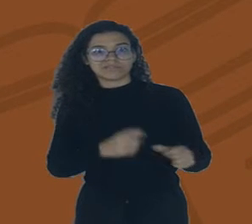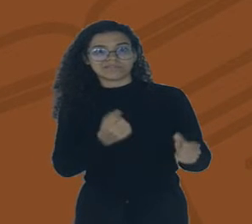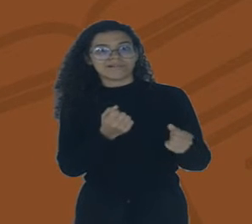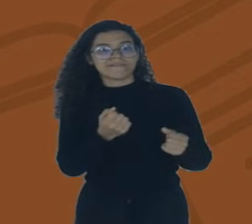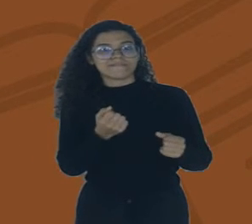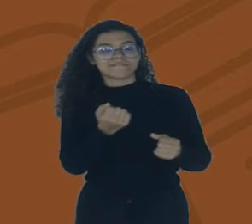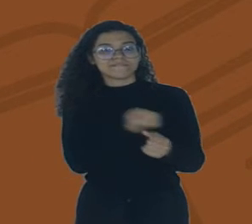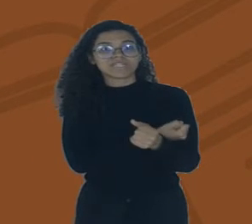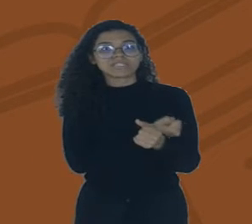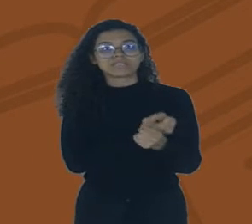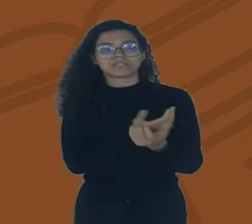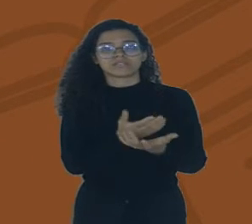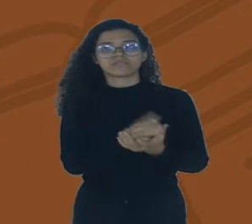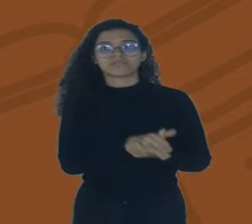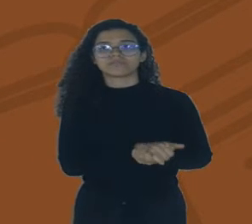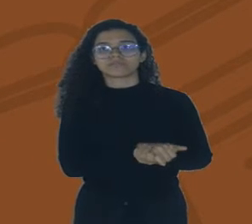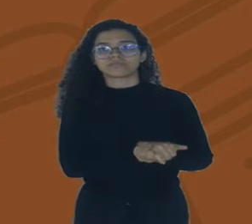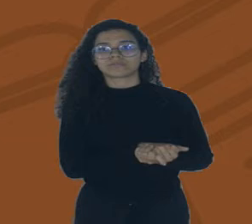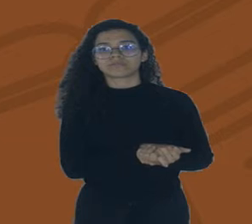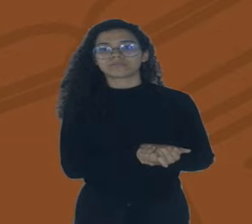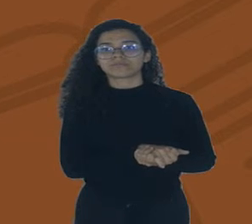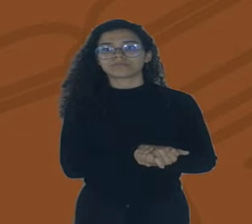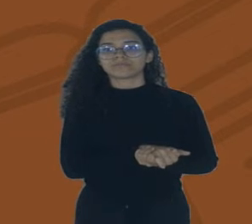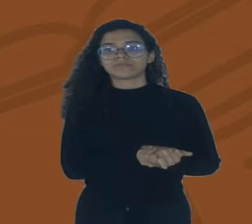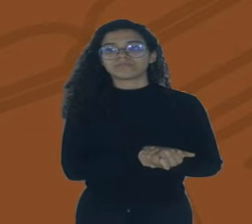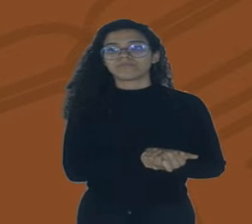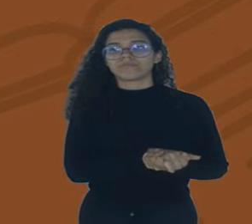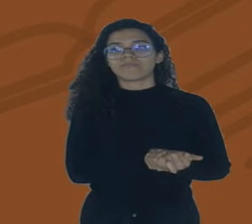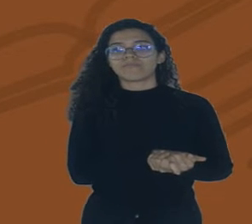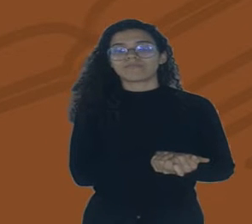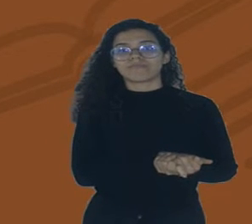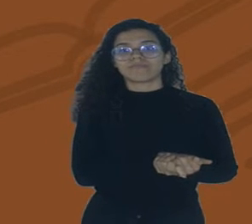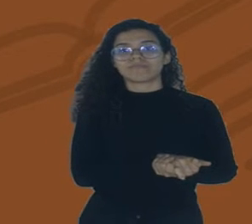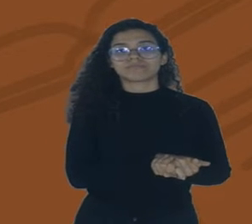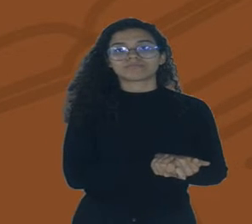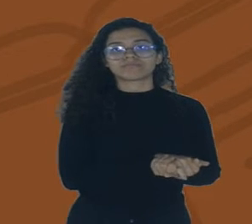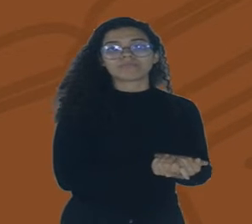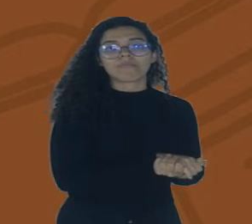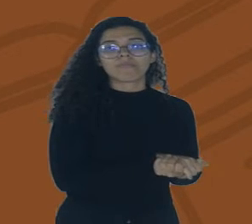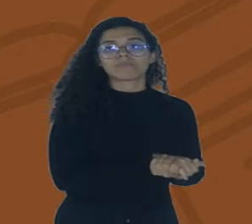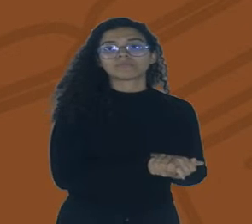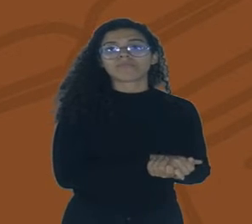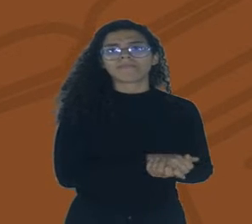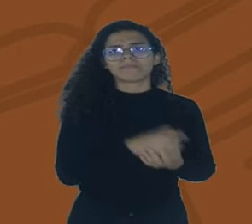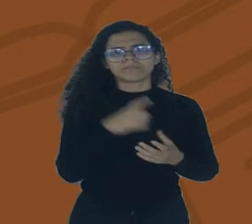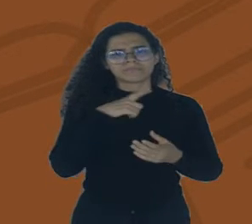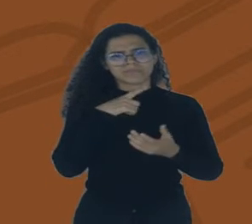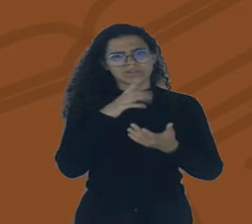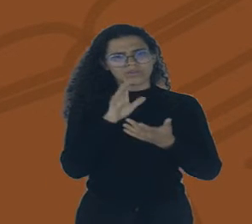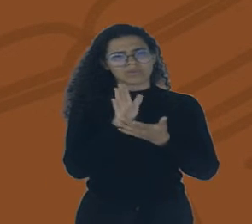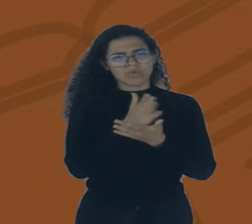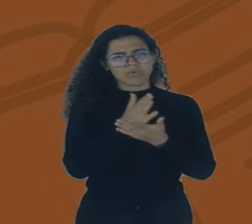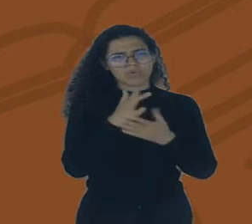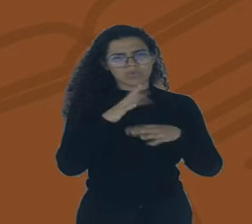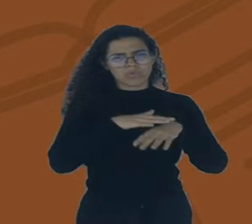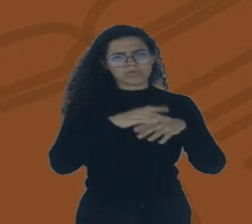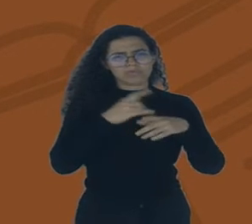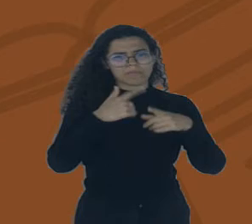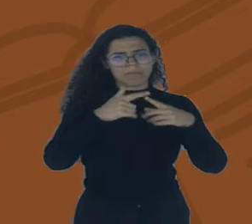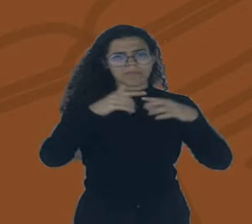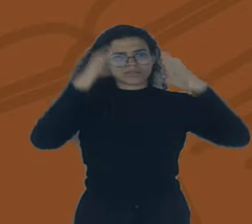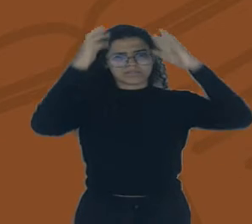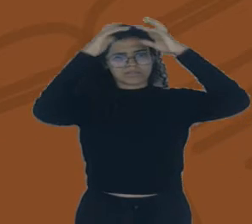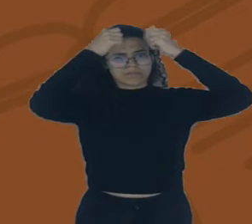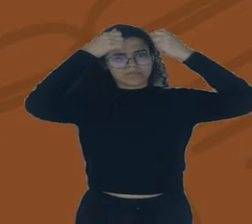Ok, professor. Existem, professor, doenças que afetam o sistema nervoso? Existem. Vamos conhecer aqui as principais